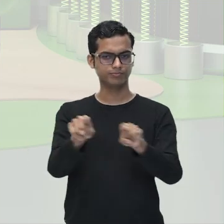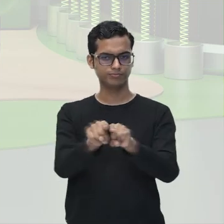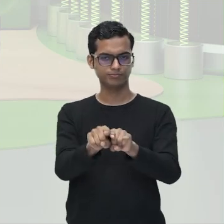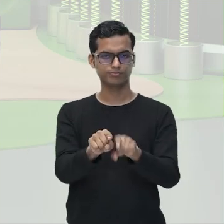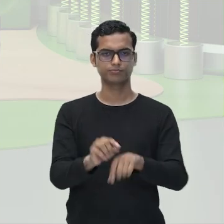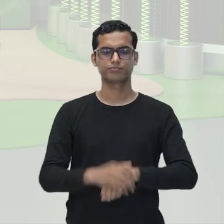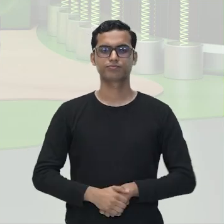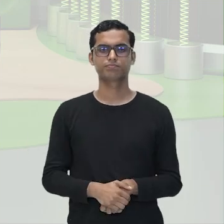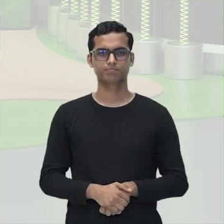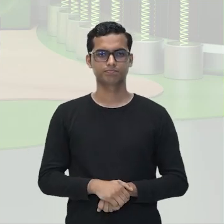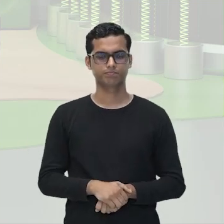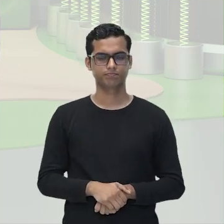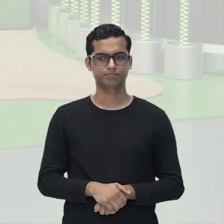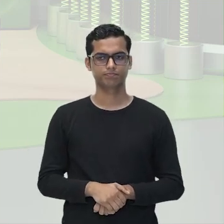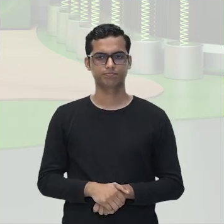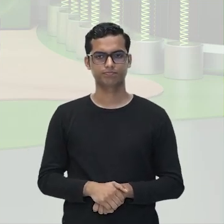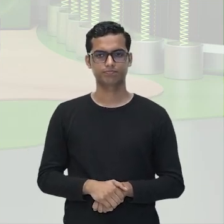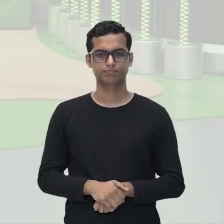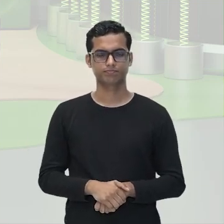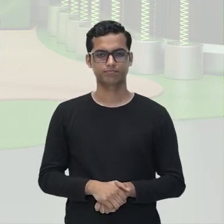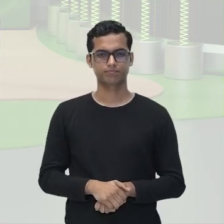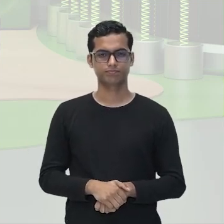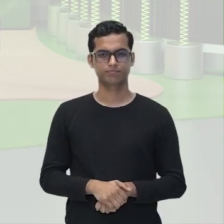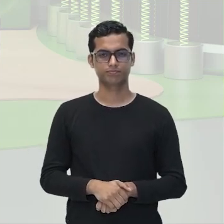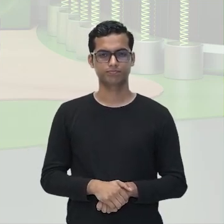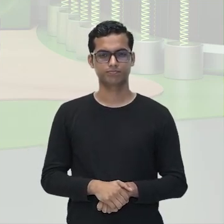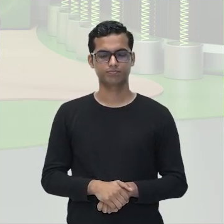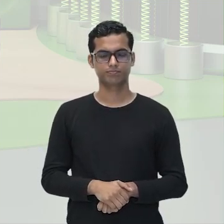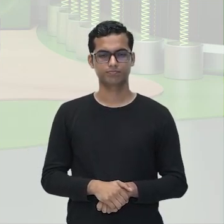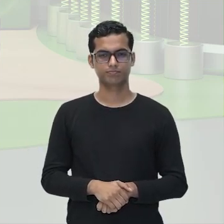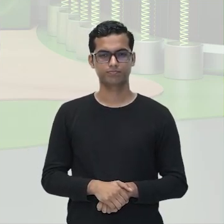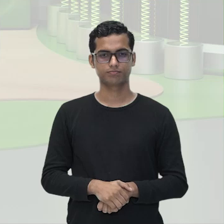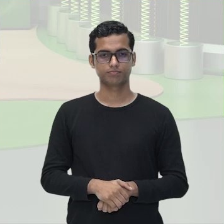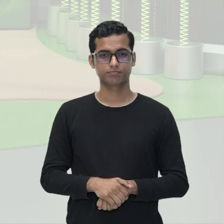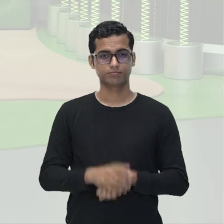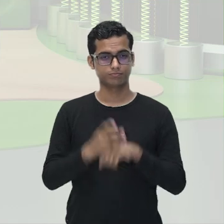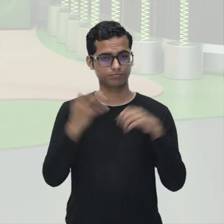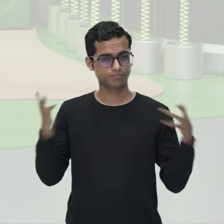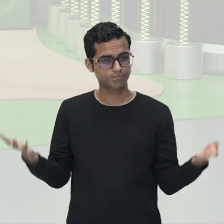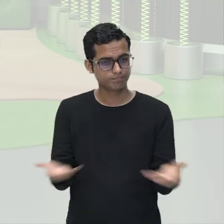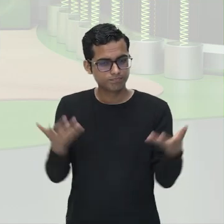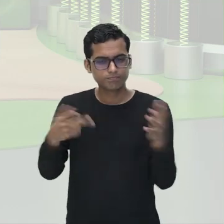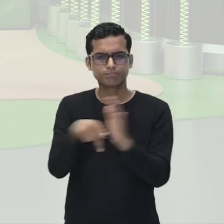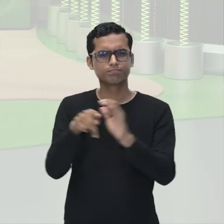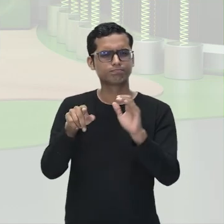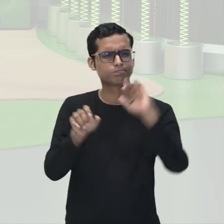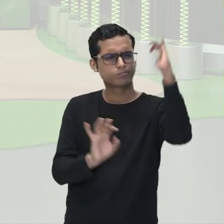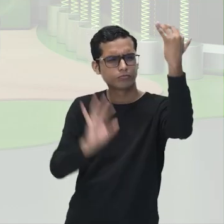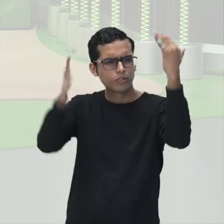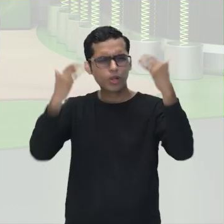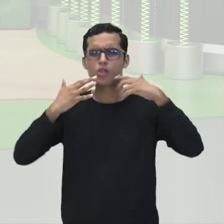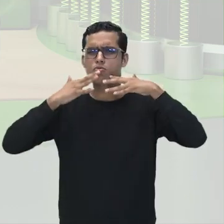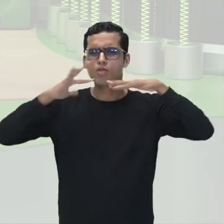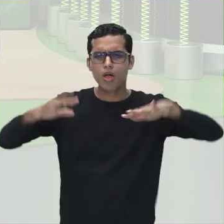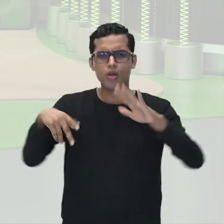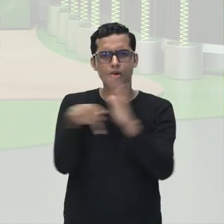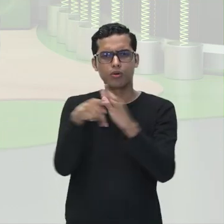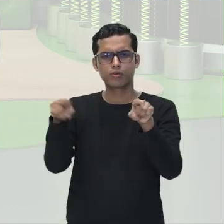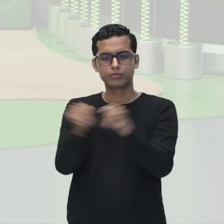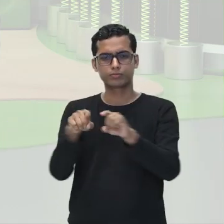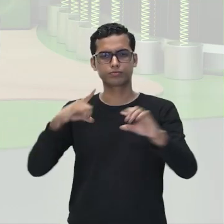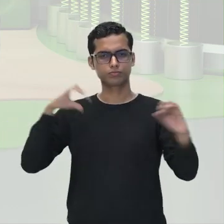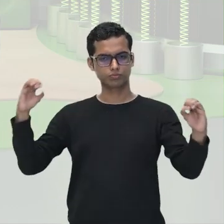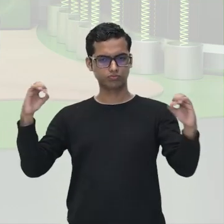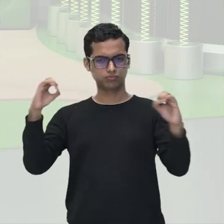resumo, esses fenômenos naturais vão ter influência também nos eclipses,